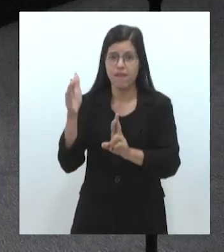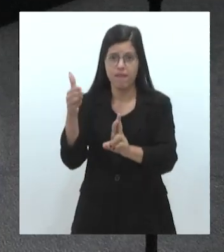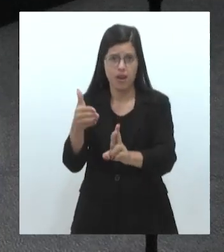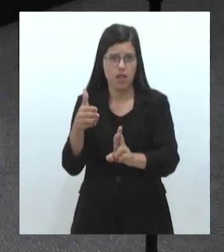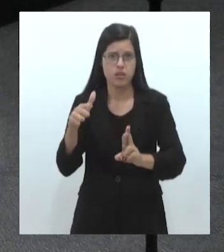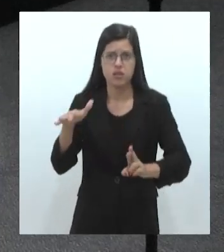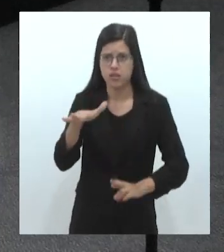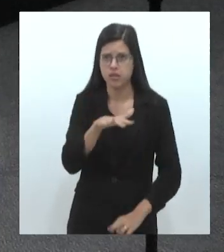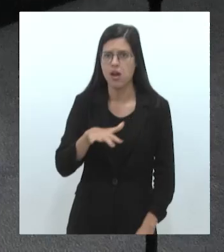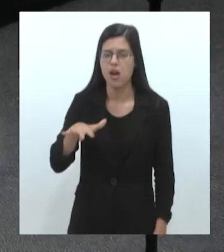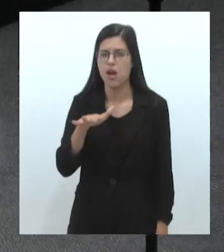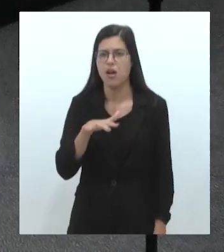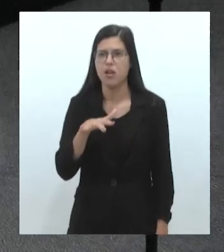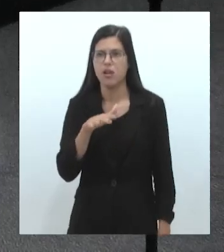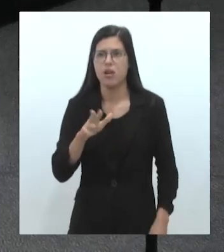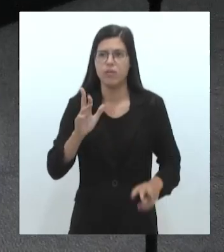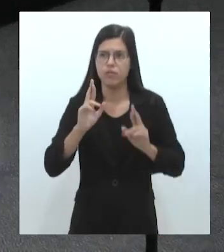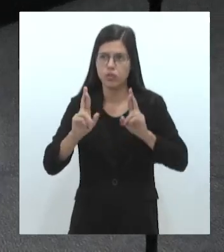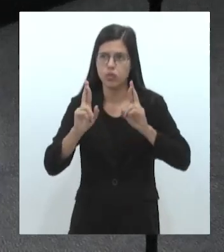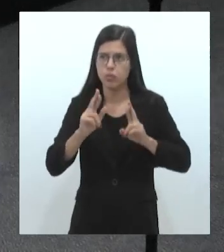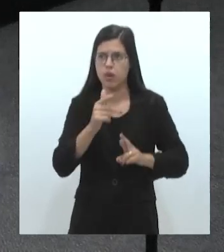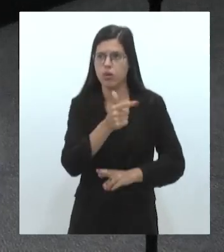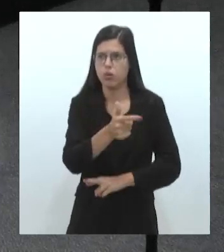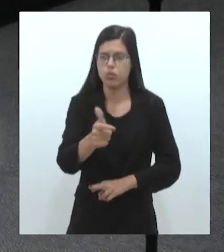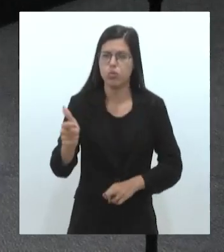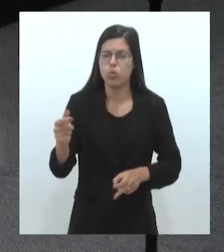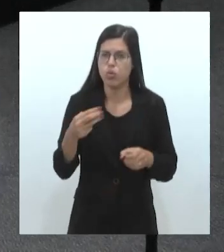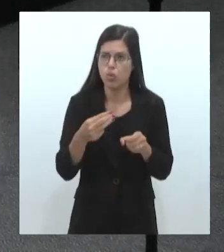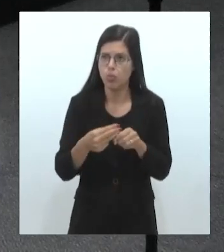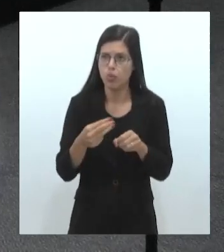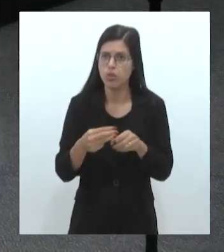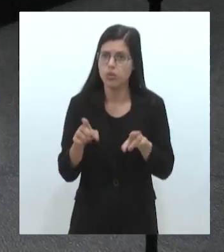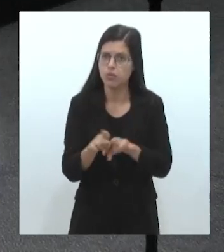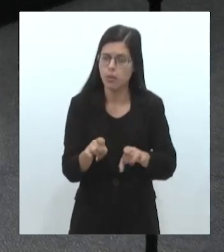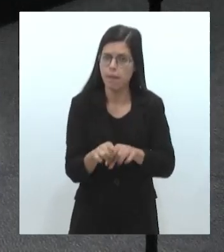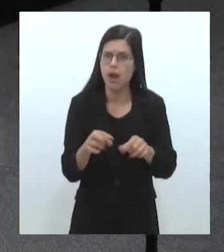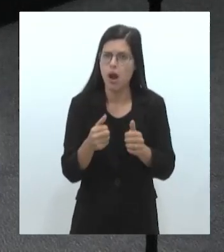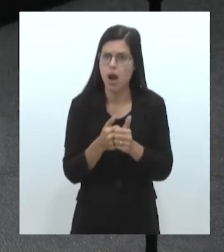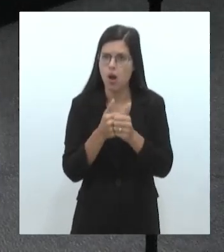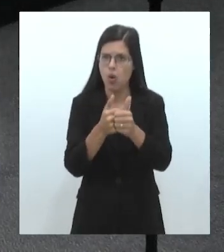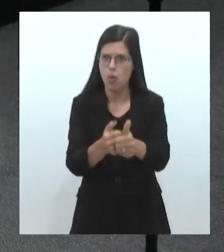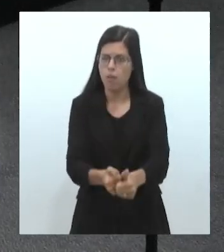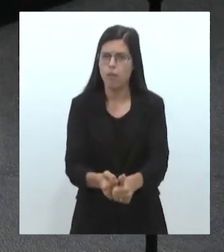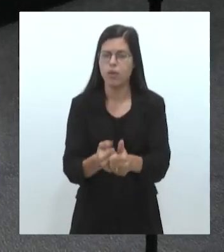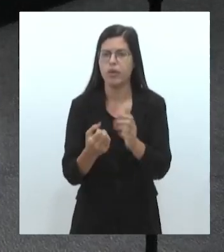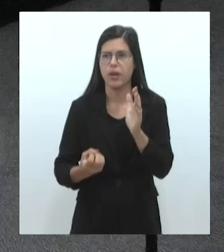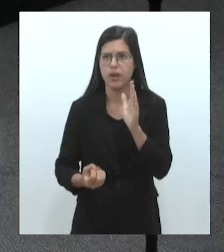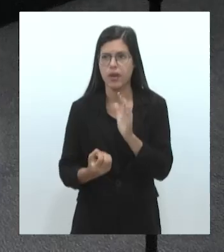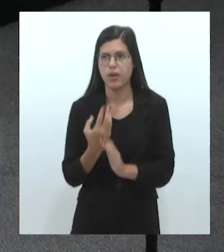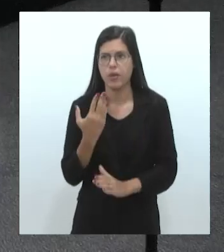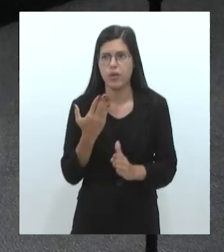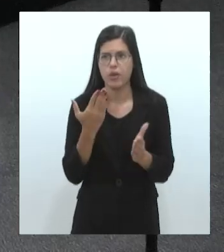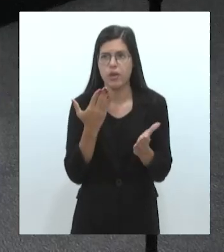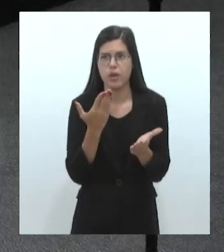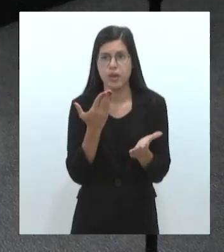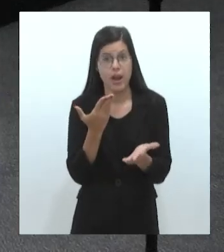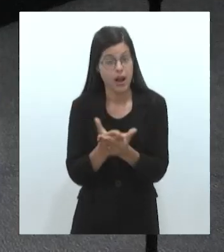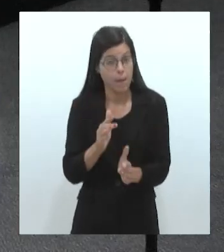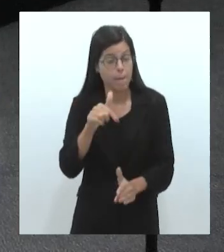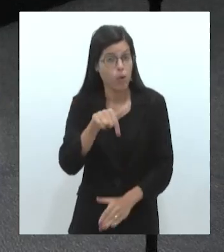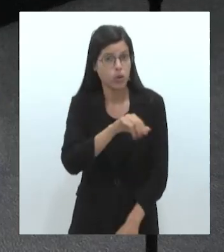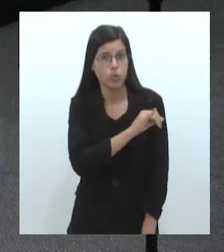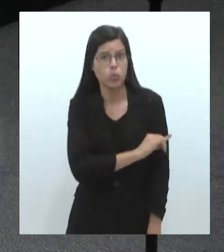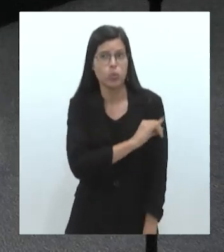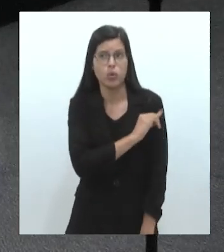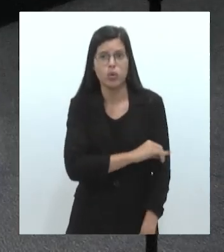nessa questão. Espero que os outros municípios acompanhem aquilo que o senhor criou e acabou aqui no Rio de Janeiro, porque